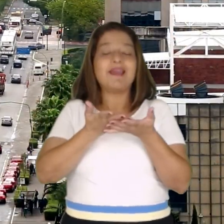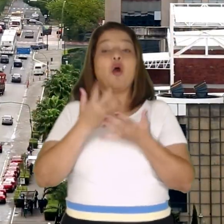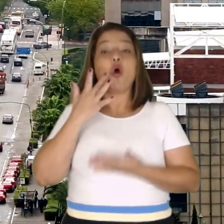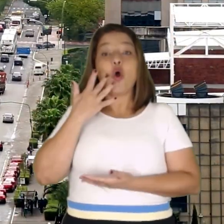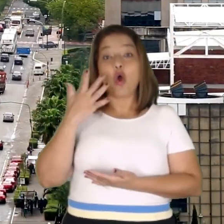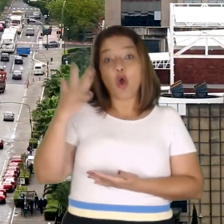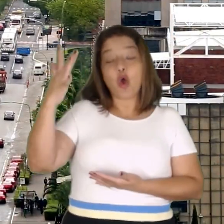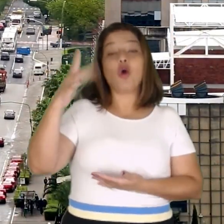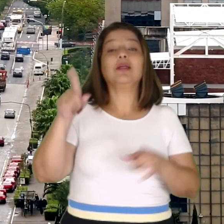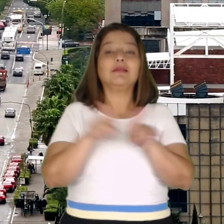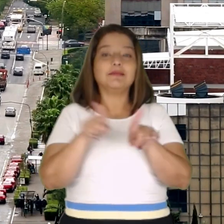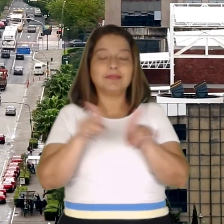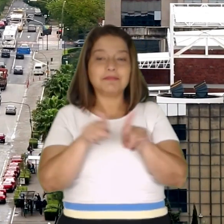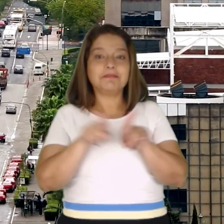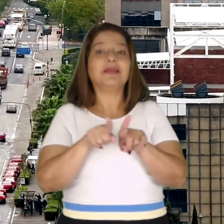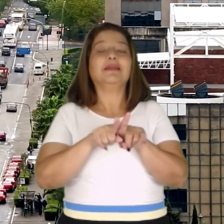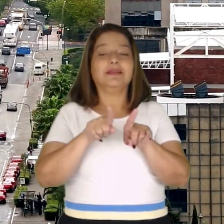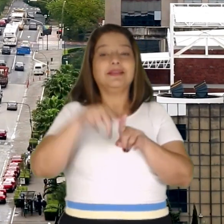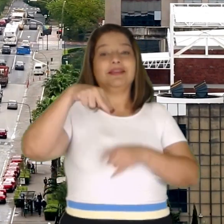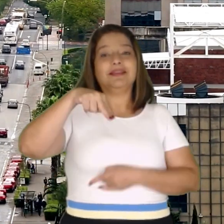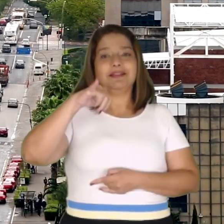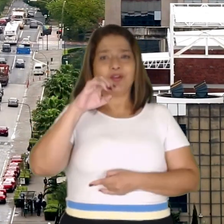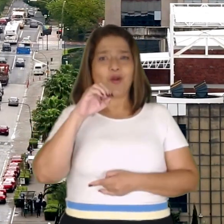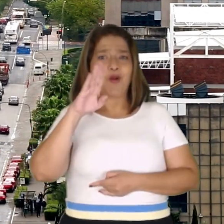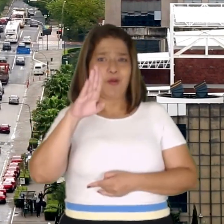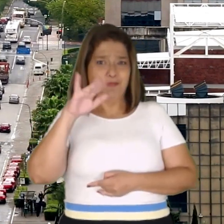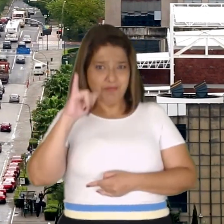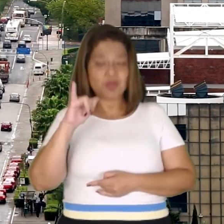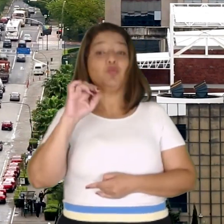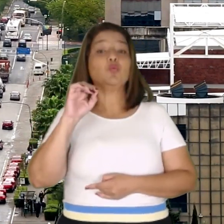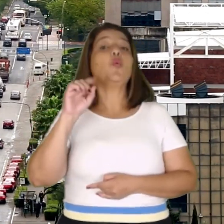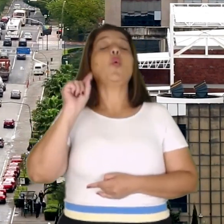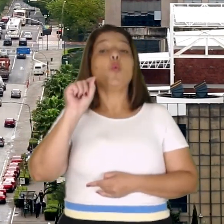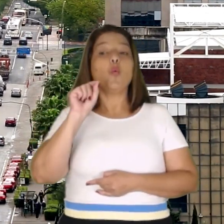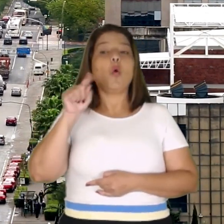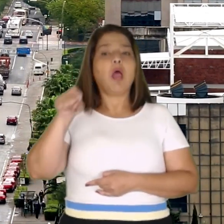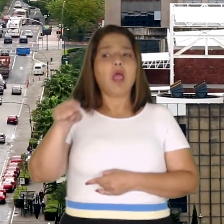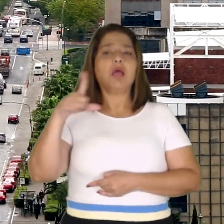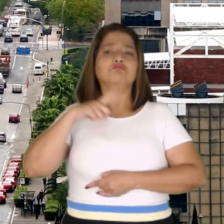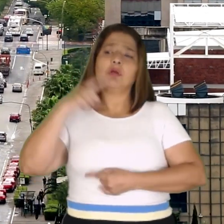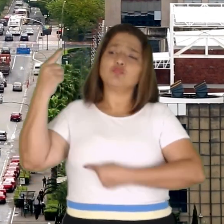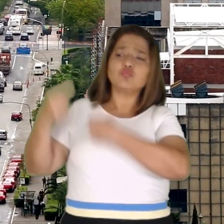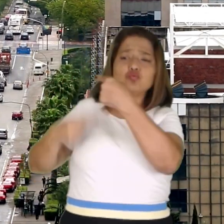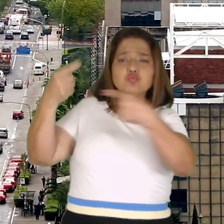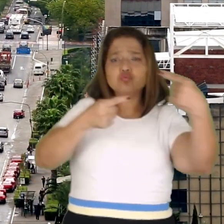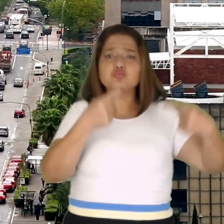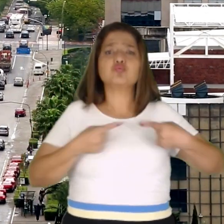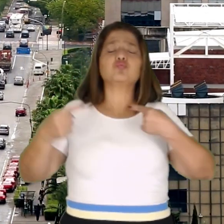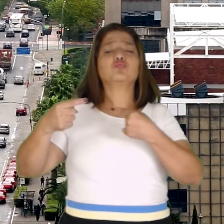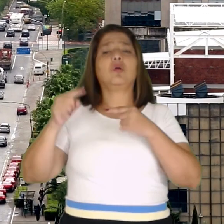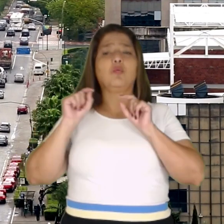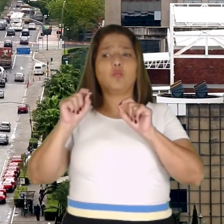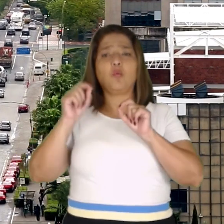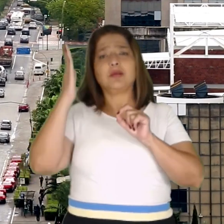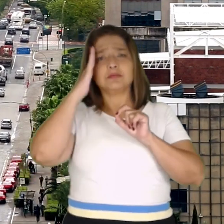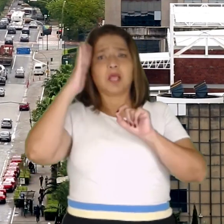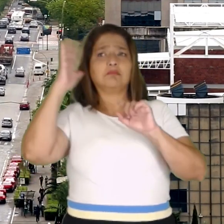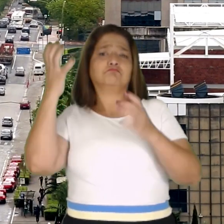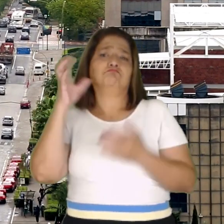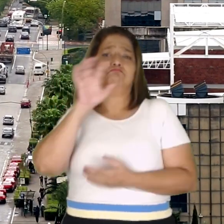sua produção de minérios, como o ouro e o nióbio, e pelo seu papel